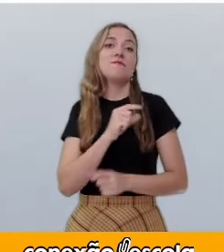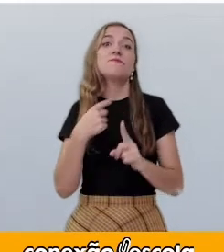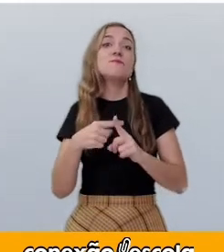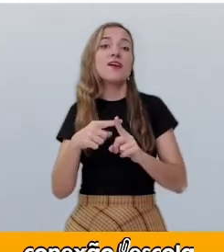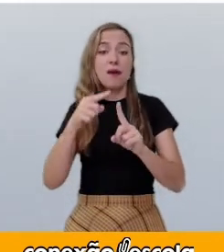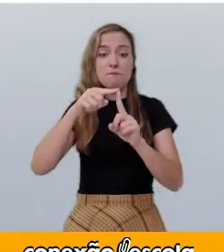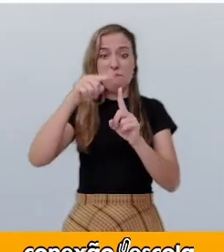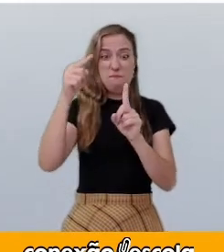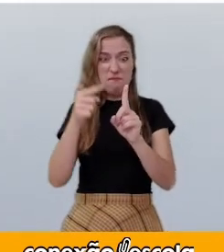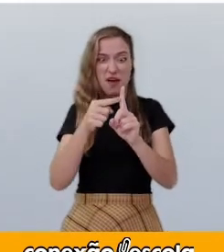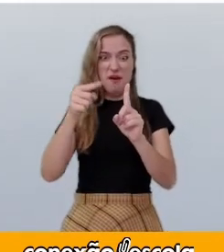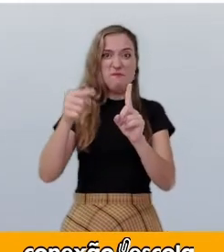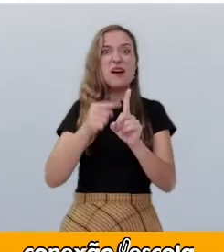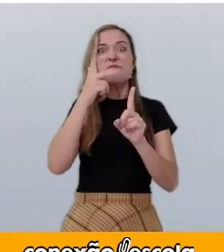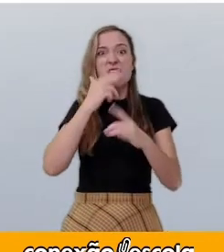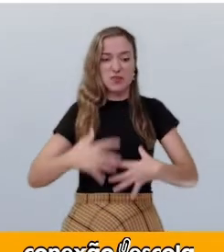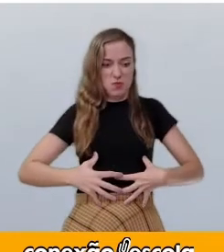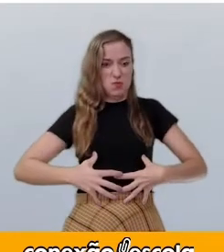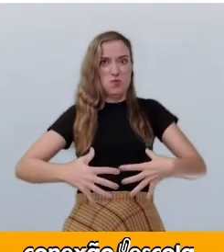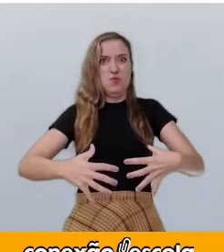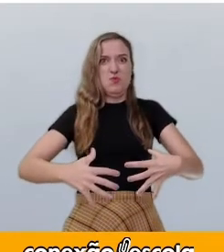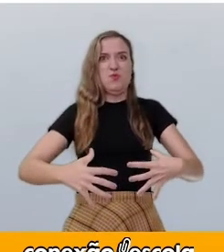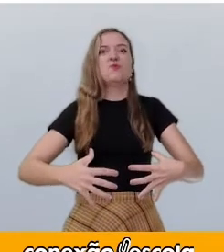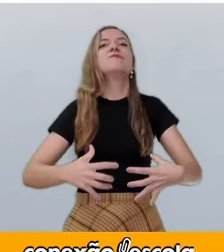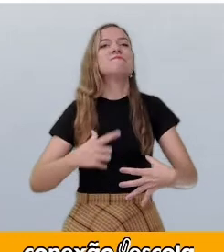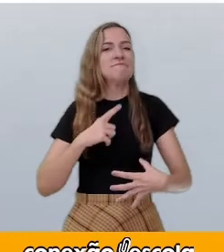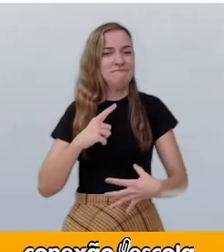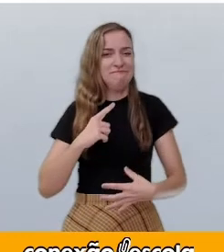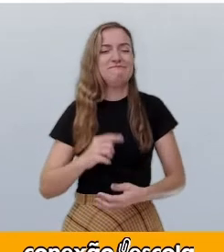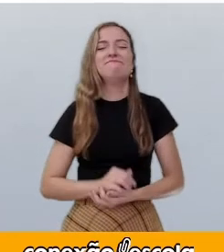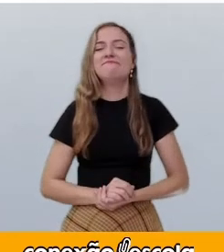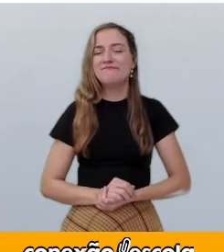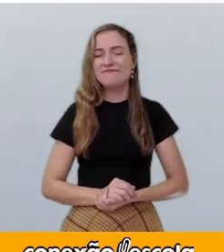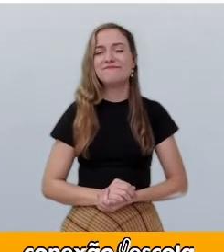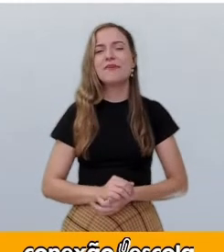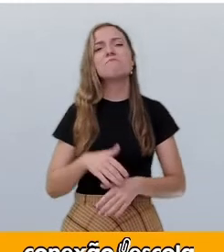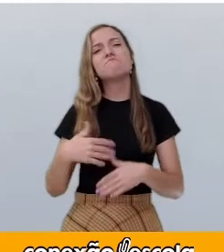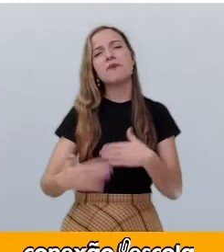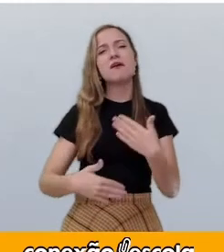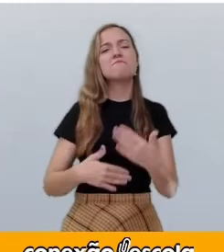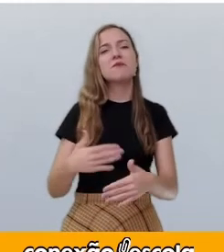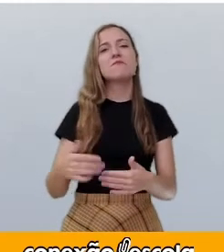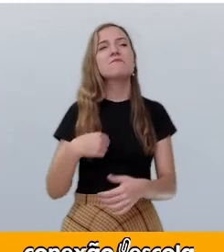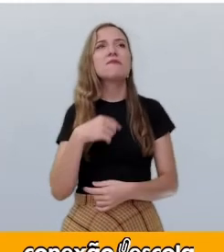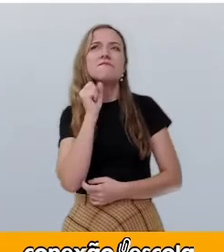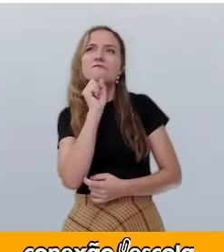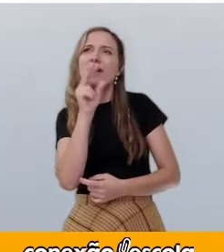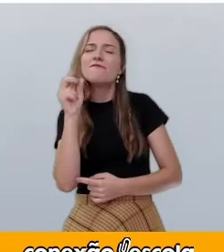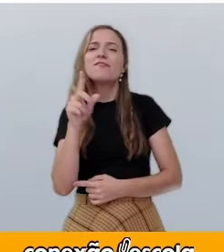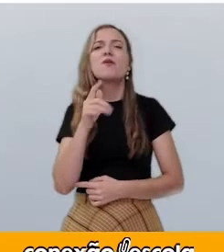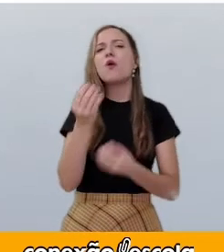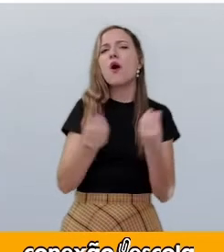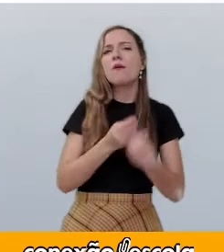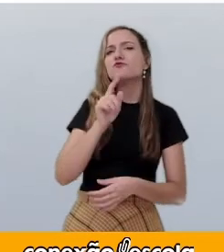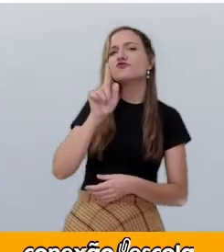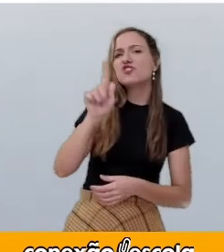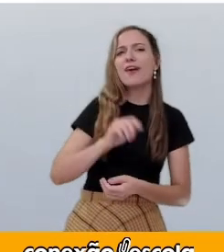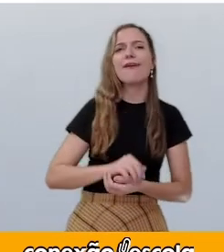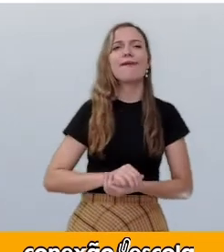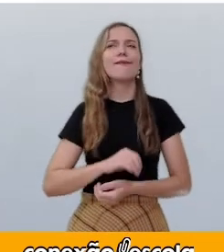barrigas bem grandes depois foi Descobrindo a graça do g